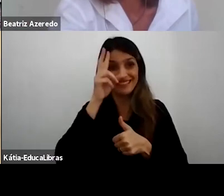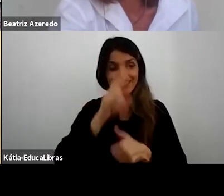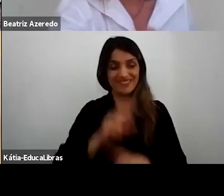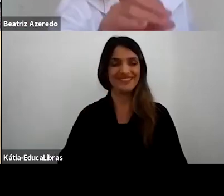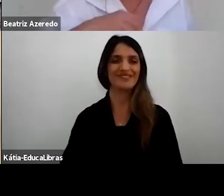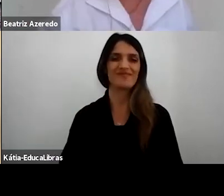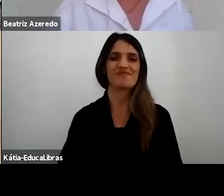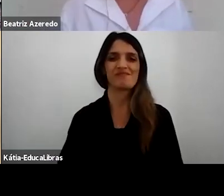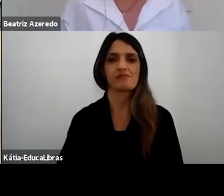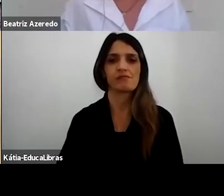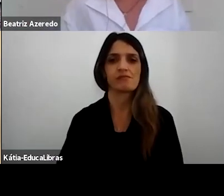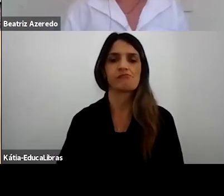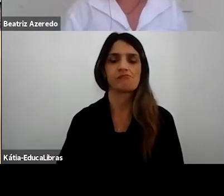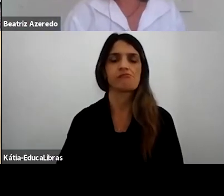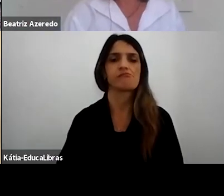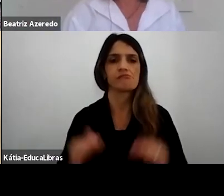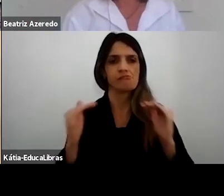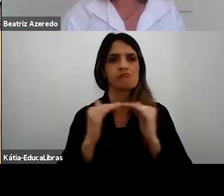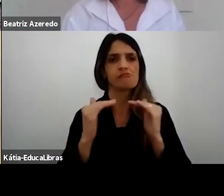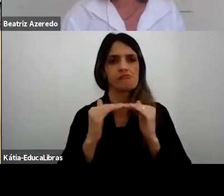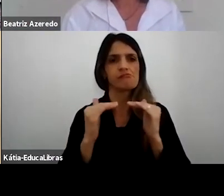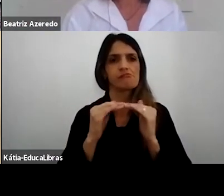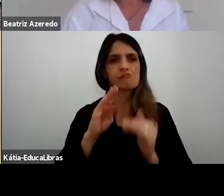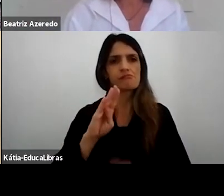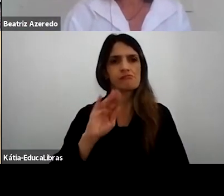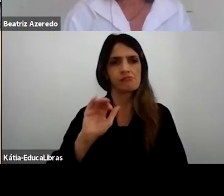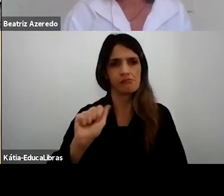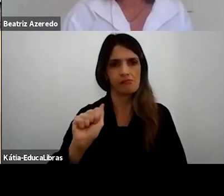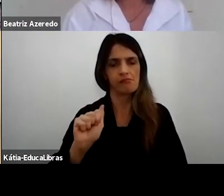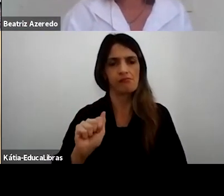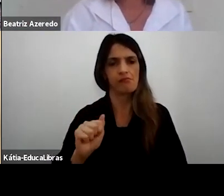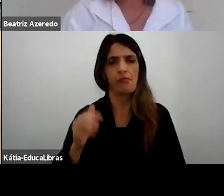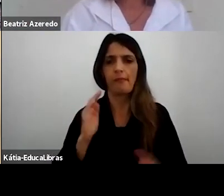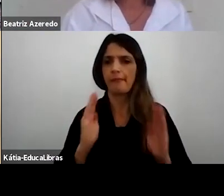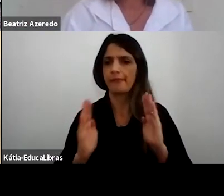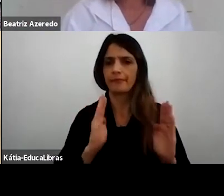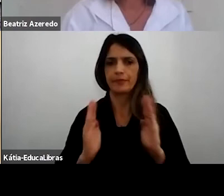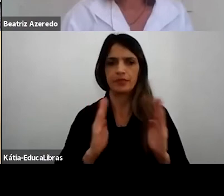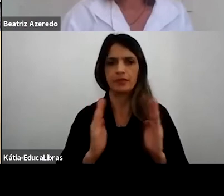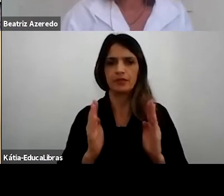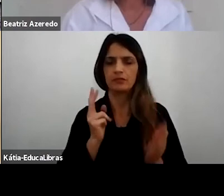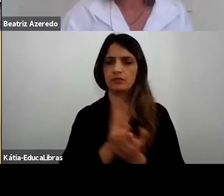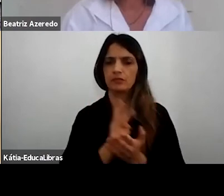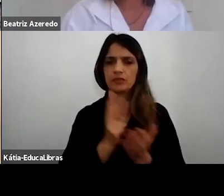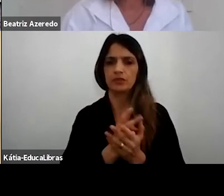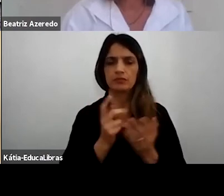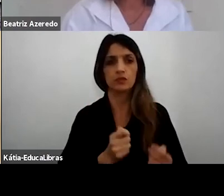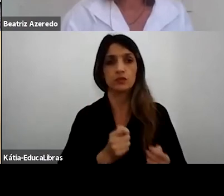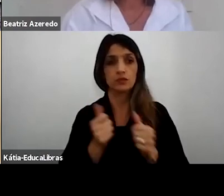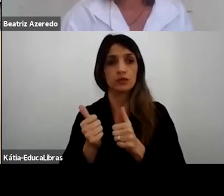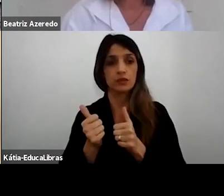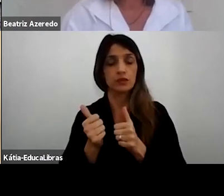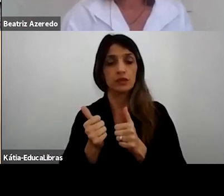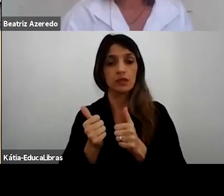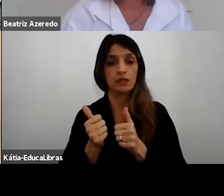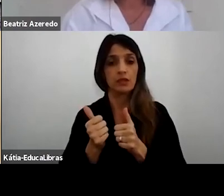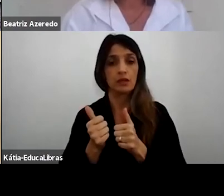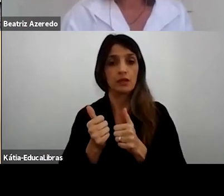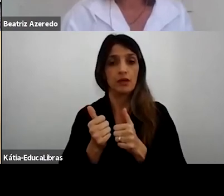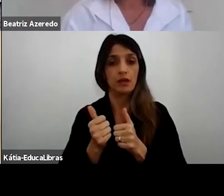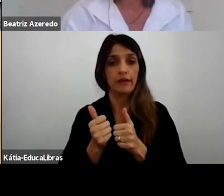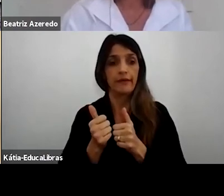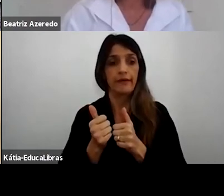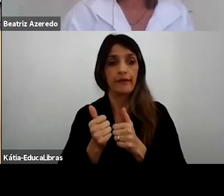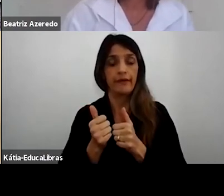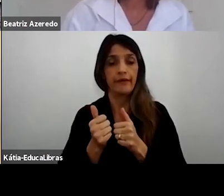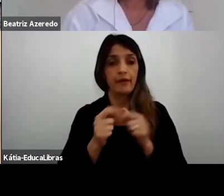Também concordo com a Beatriz. Acho que esse momento, e sempre, acho que a questão da doação são pontes. E ajudar, eu